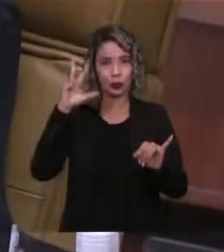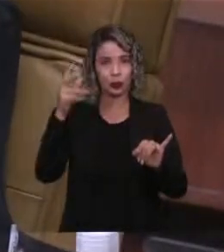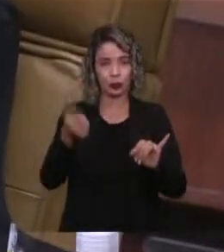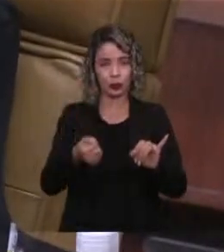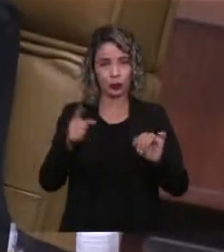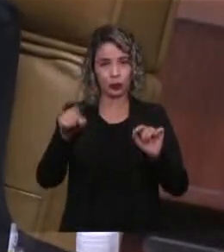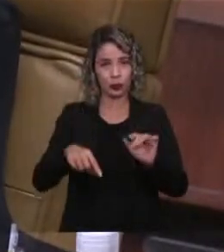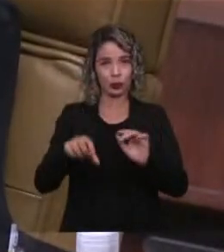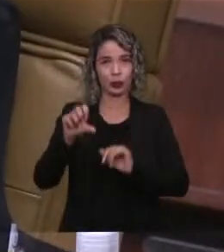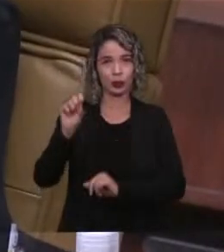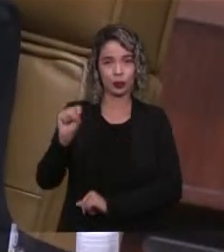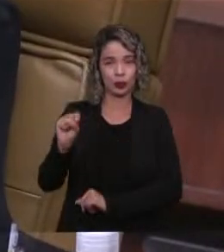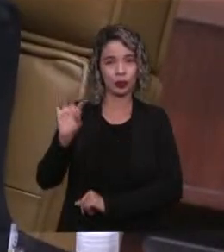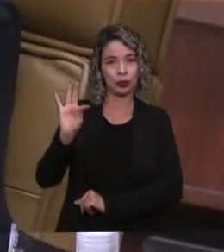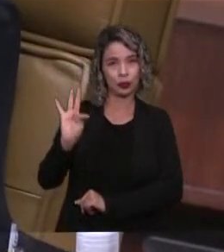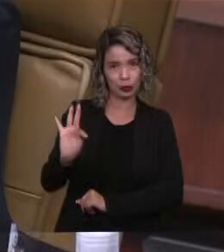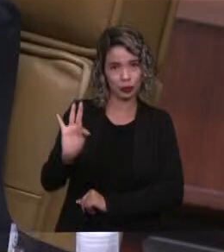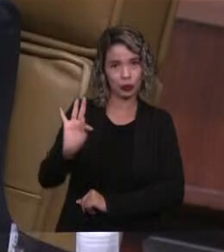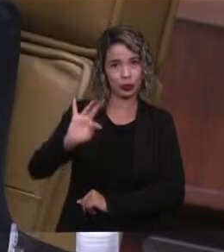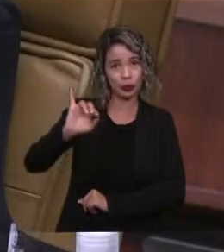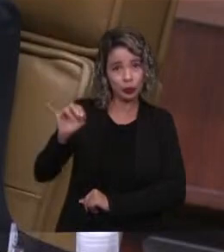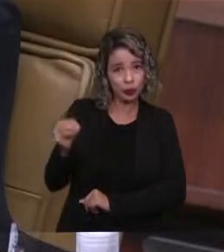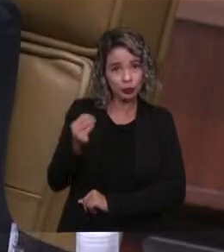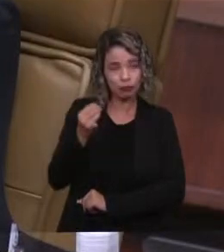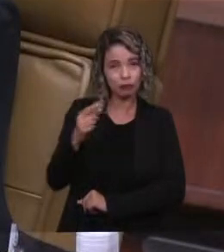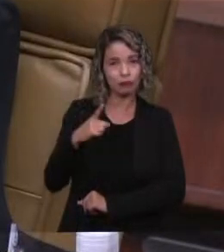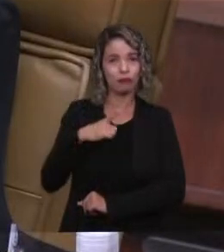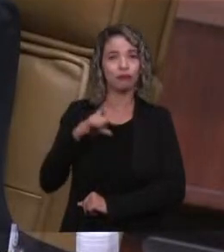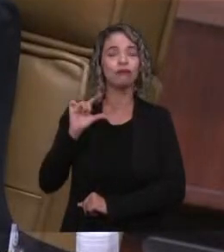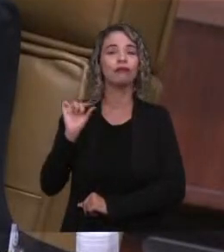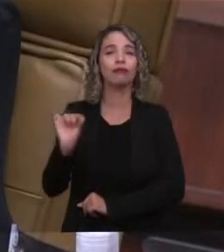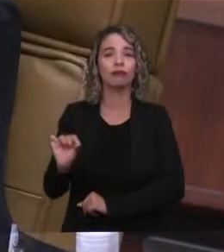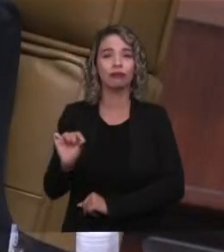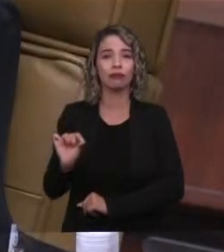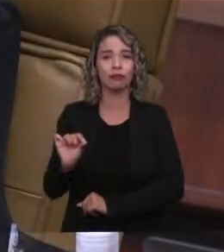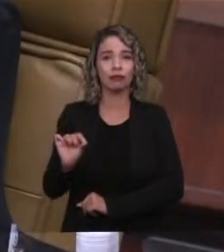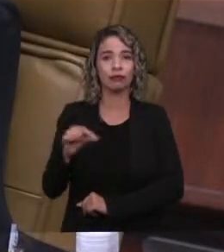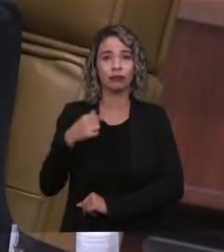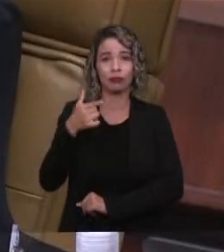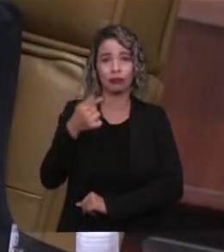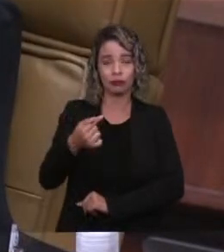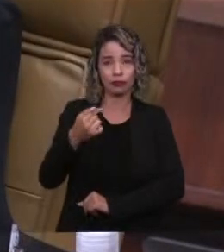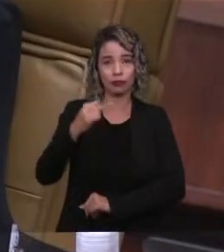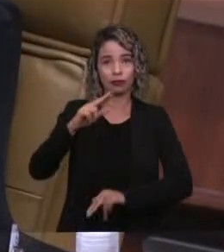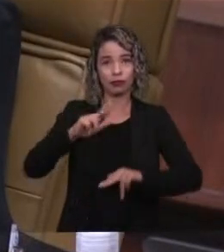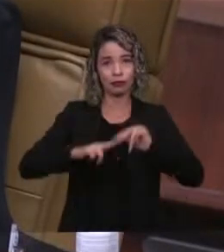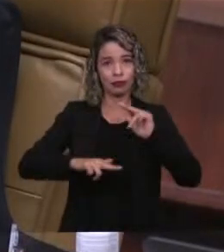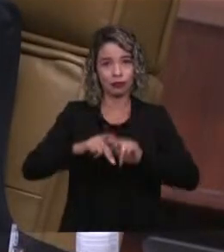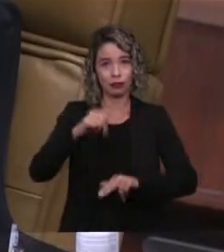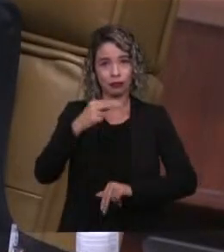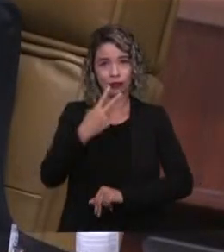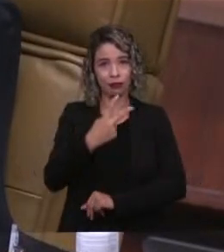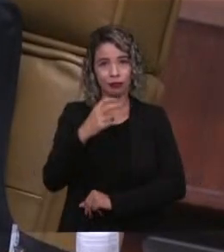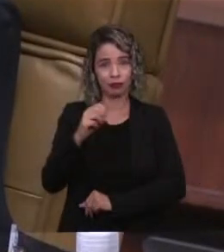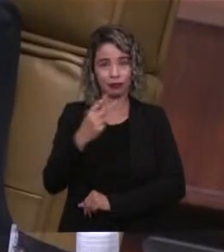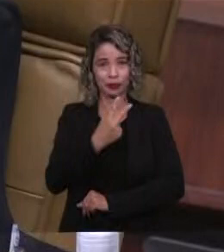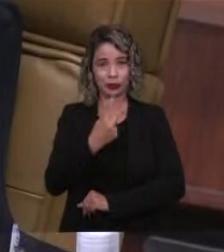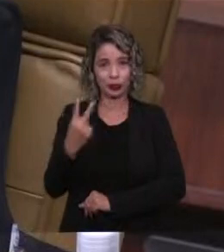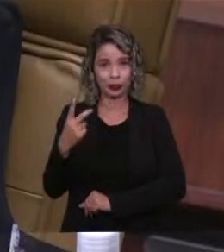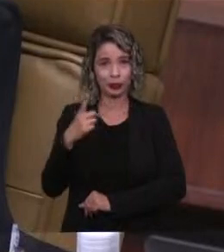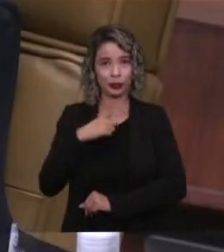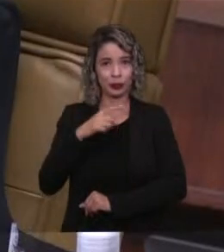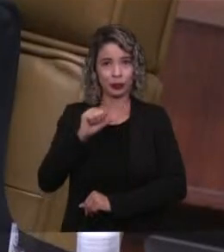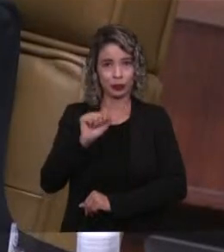julgado do Superior Tribunal de Justiça de 7 de junho de 2022,